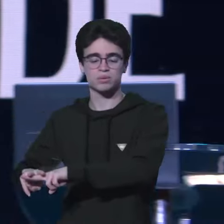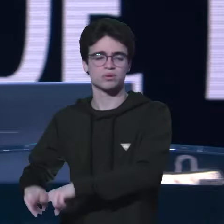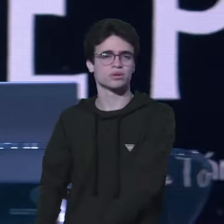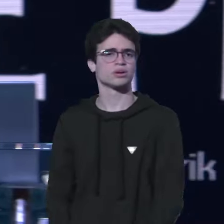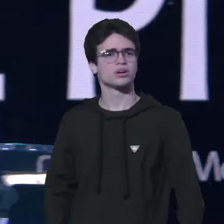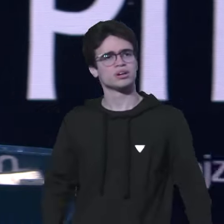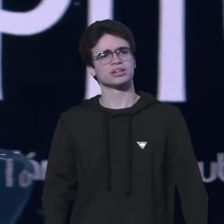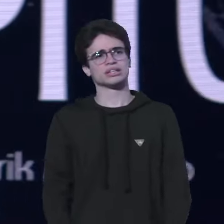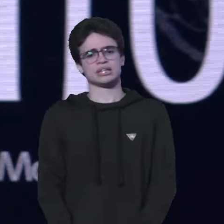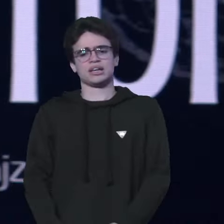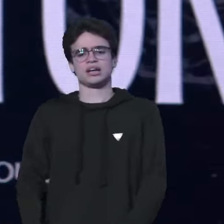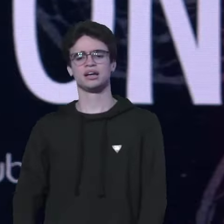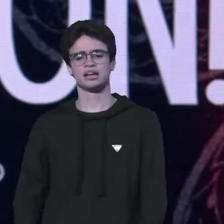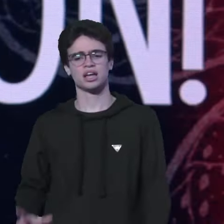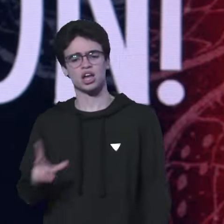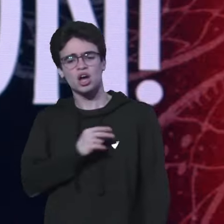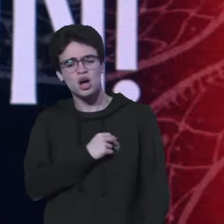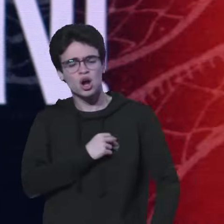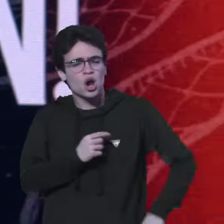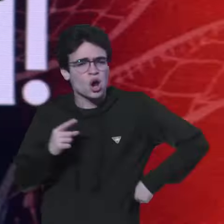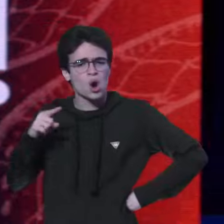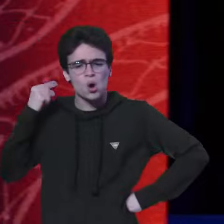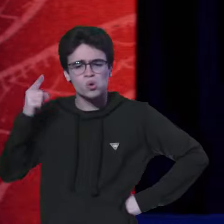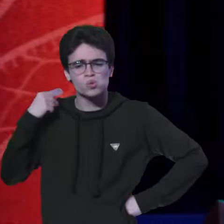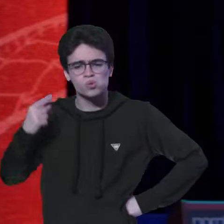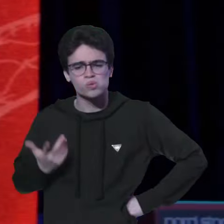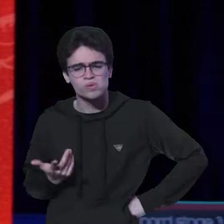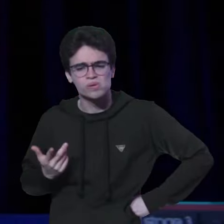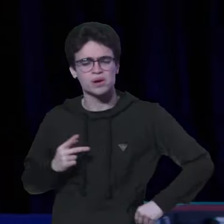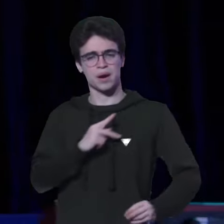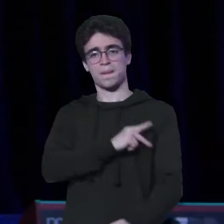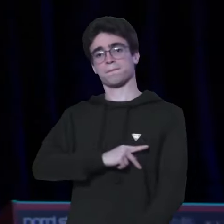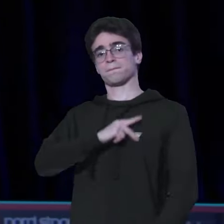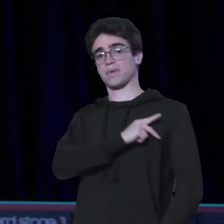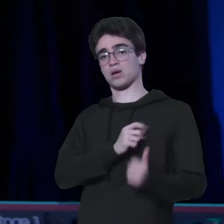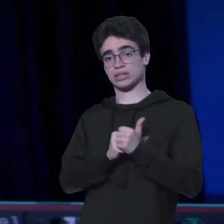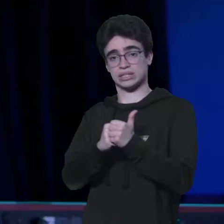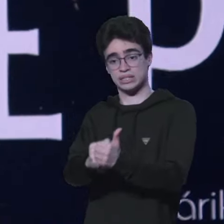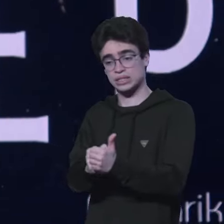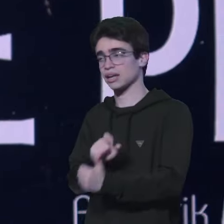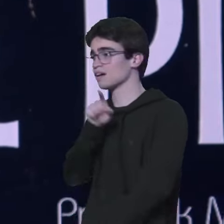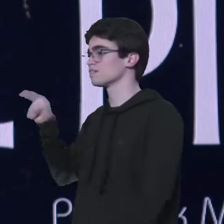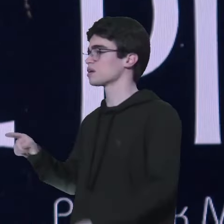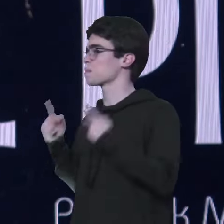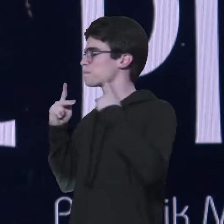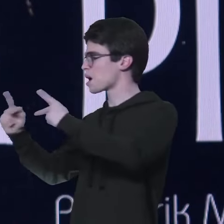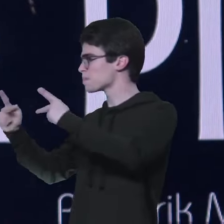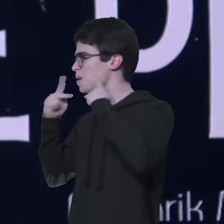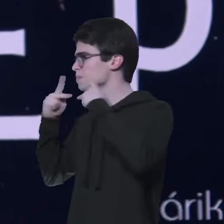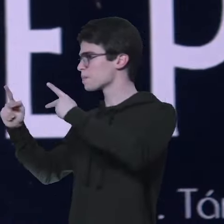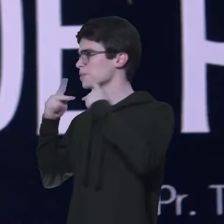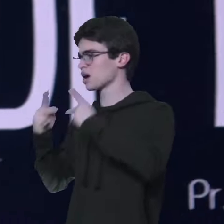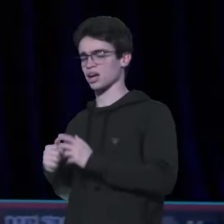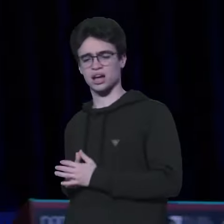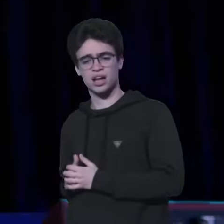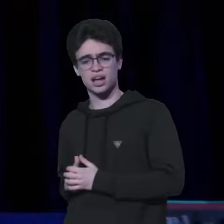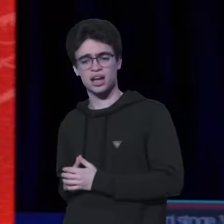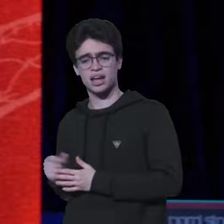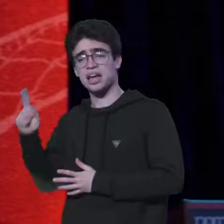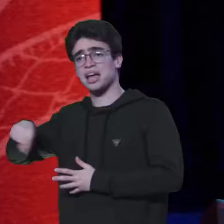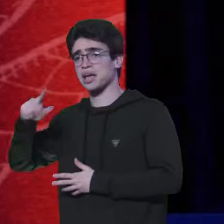Olha só que loucura, Paulo e Silas foram pregar o evangelho, eles estavam quietinhos na deles, eles não estavam